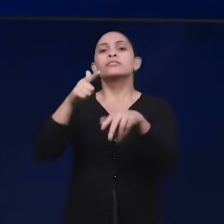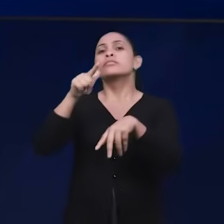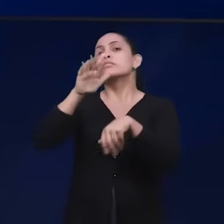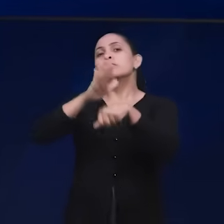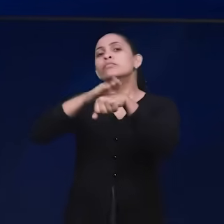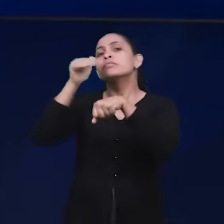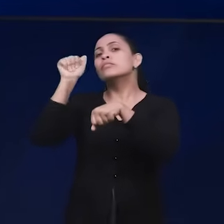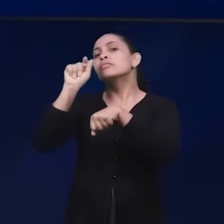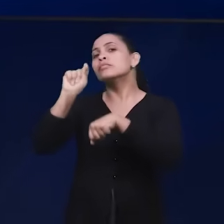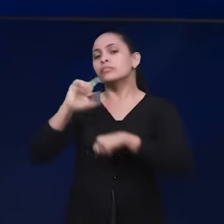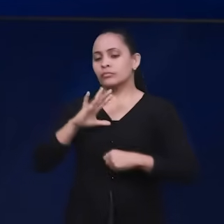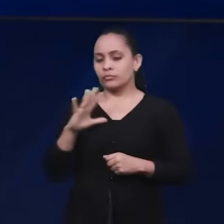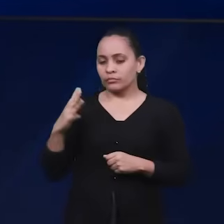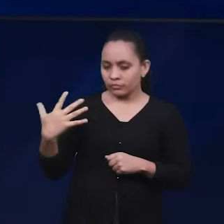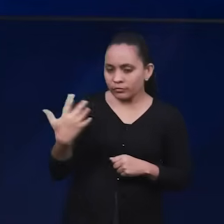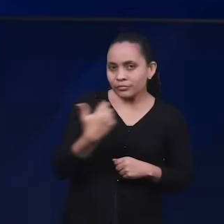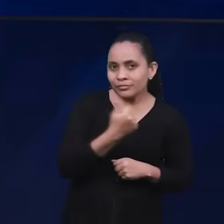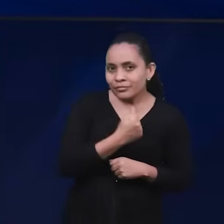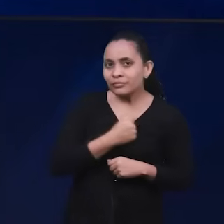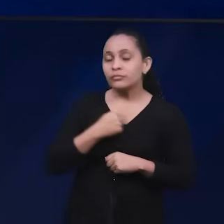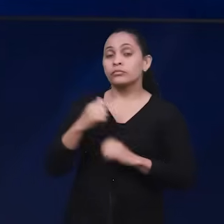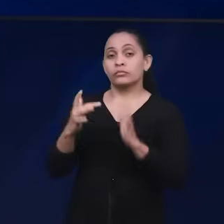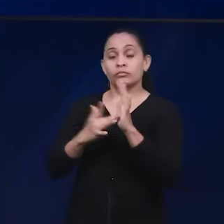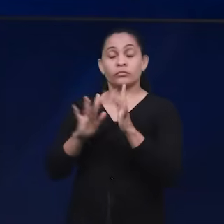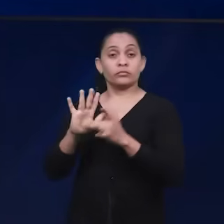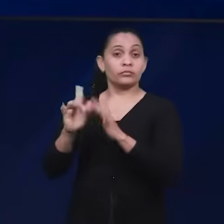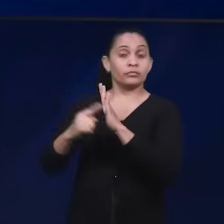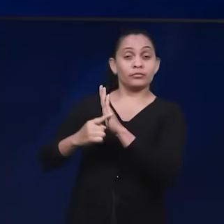uma carreira, porque ele é o primeiro.